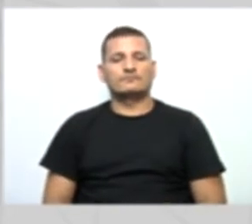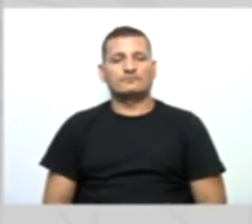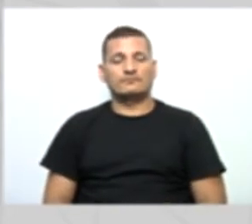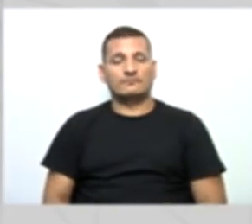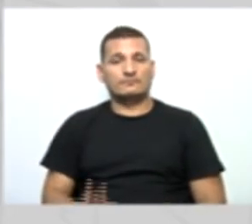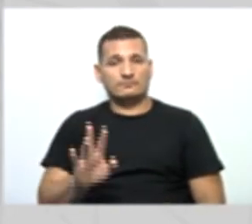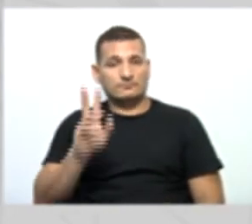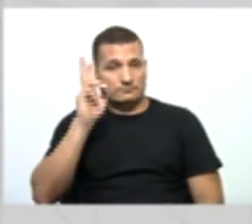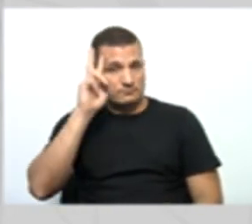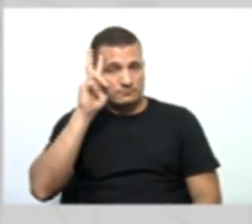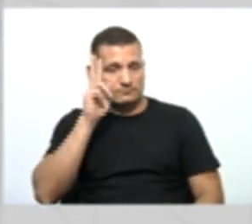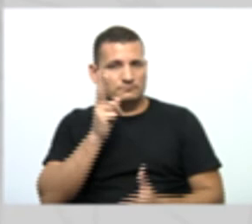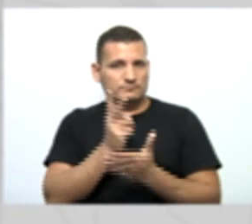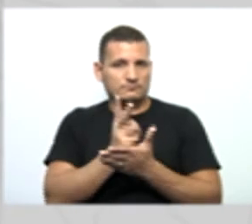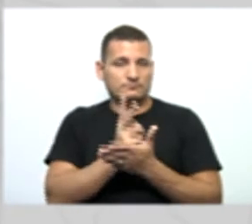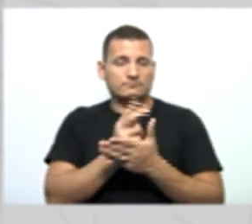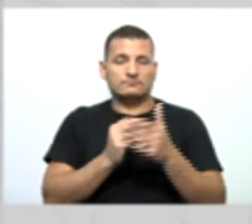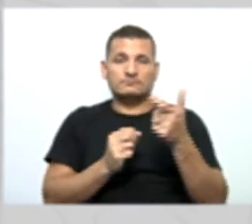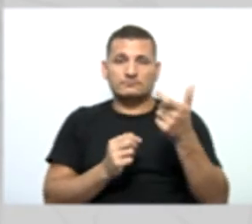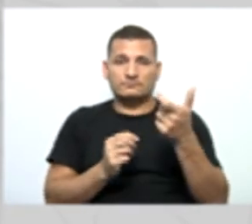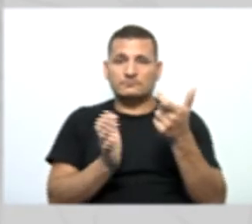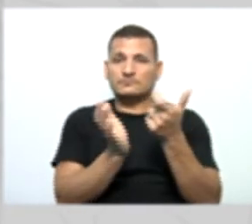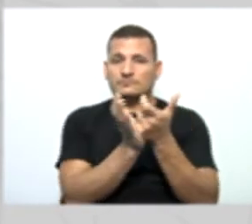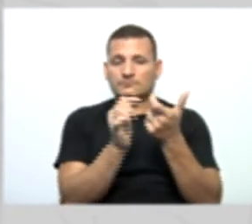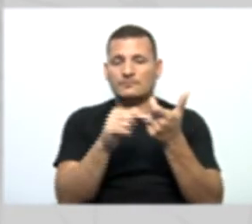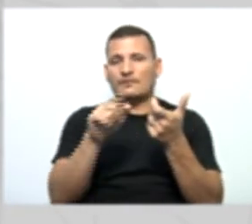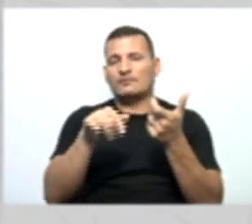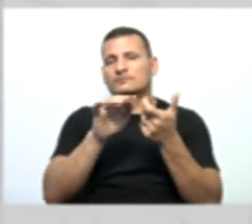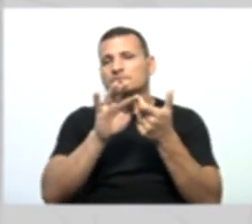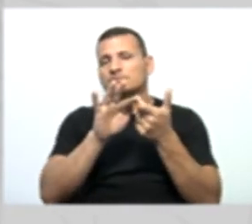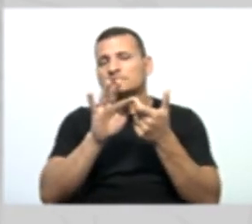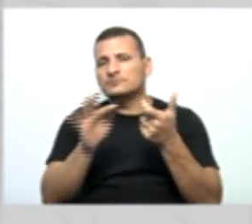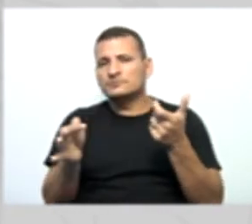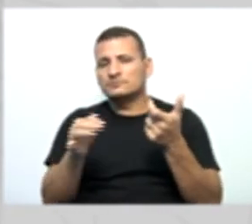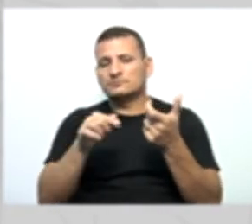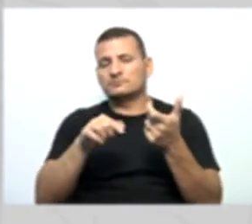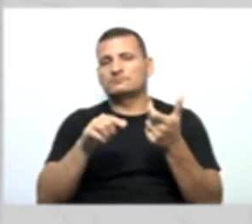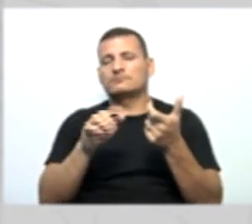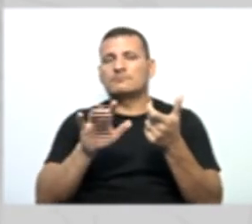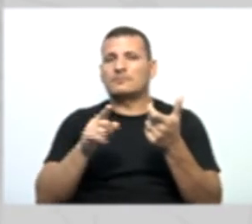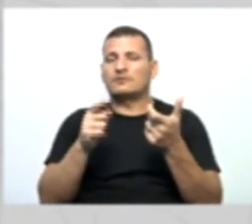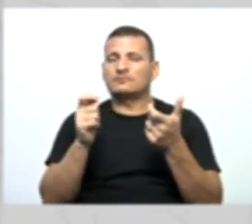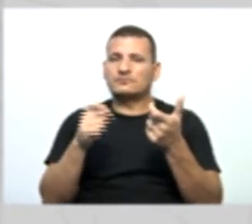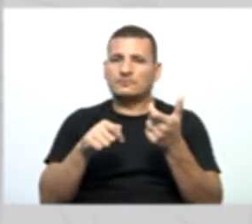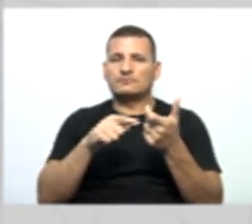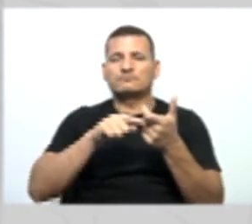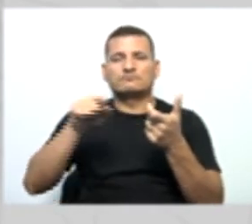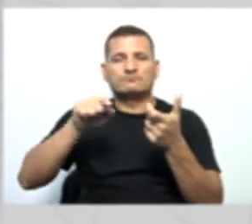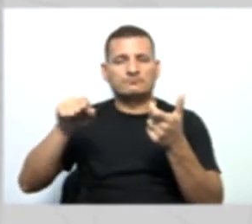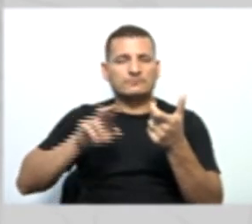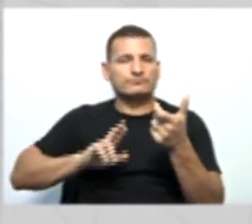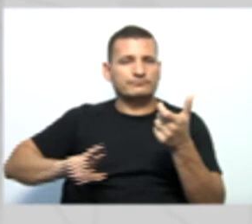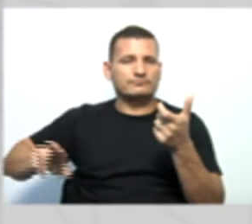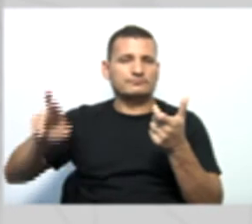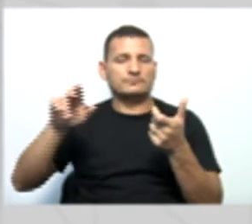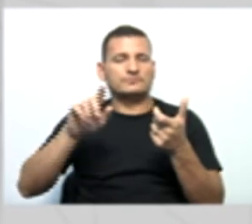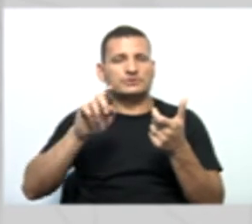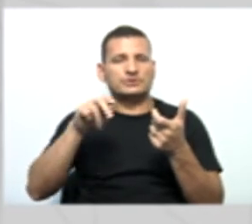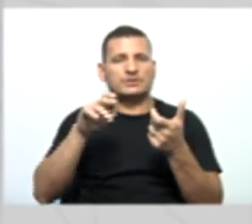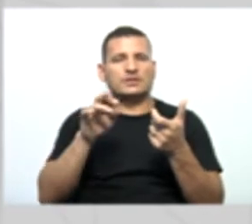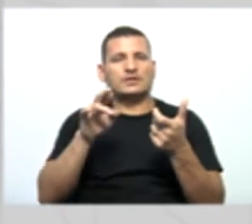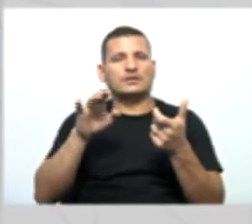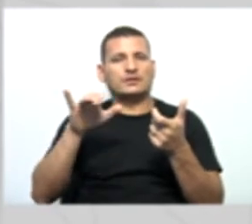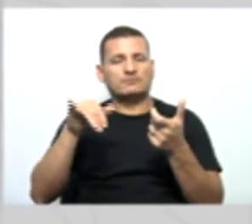Lembrando sempre que a classe é uma descrição genérica, então ela serve para objetos diferentes. Você pode criar